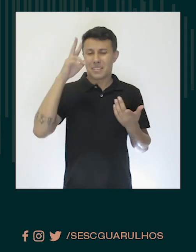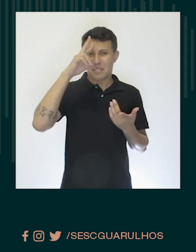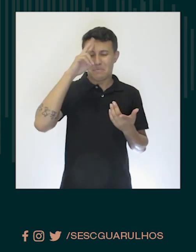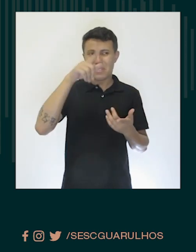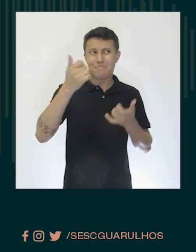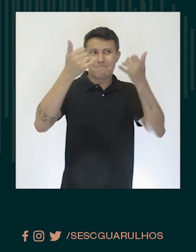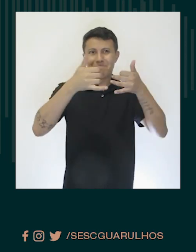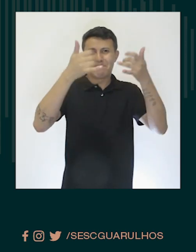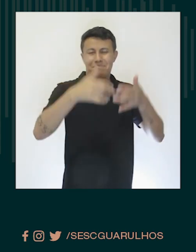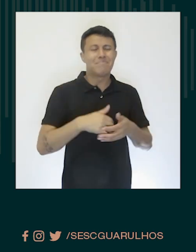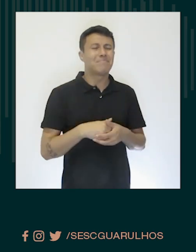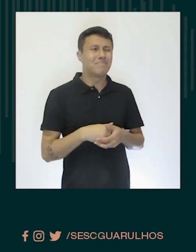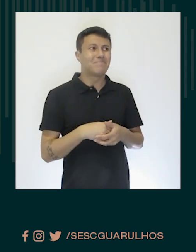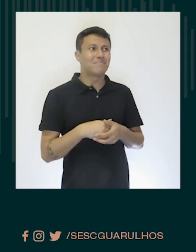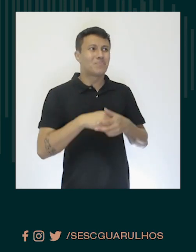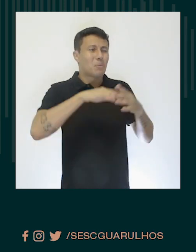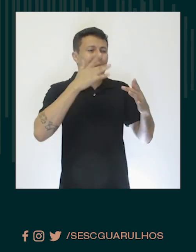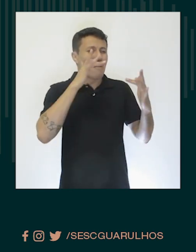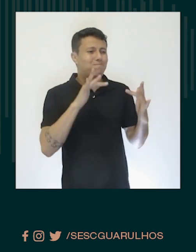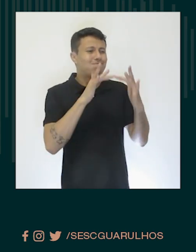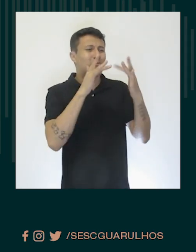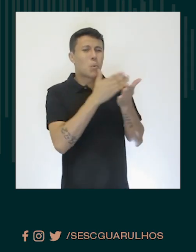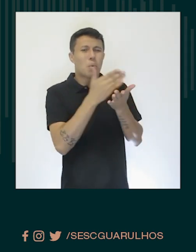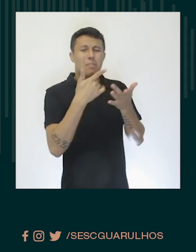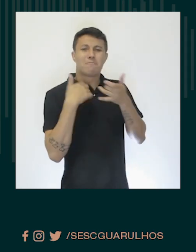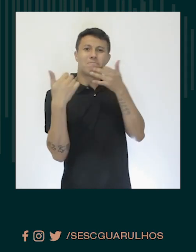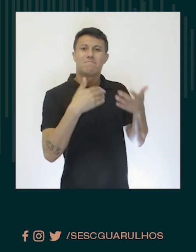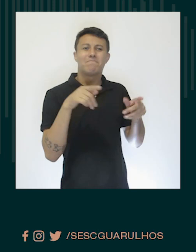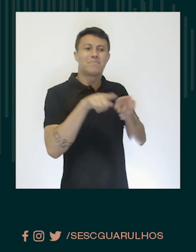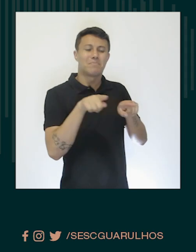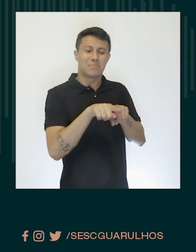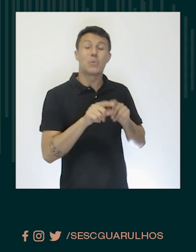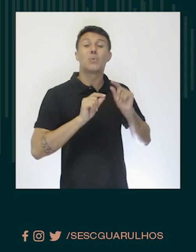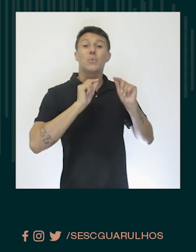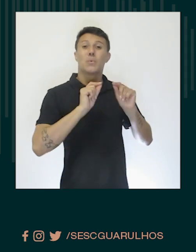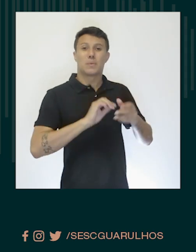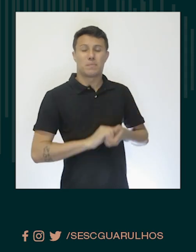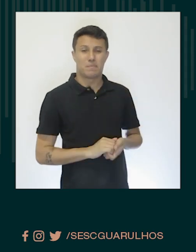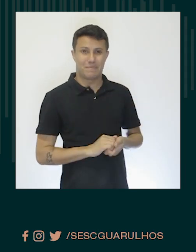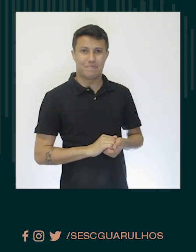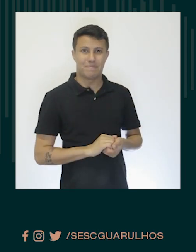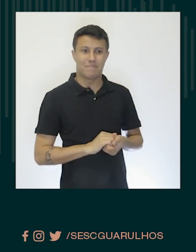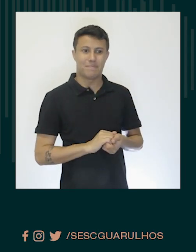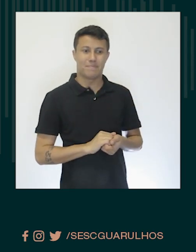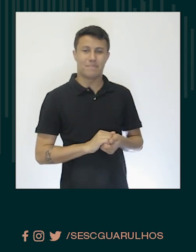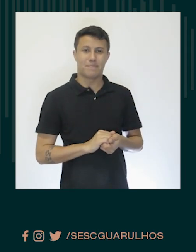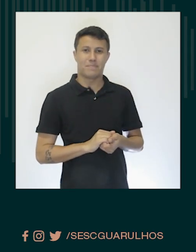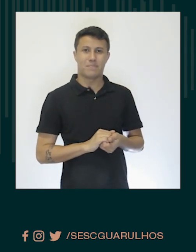você comentando isso, acho que se conecta bastante com o que eu falei ali no começo, que